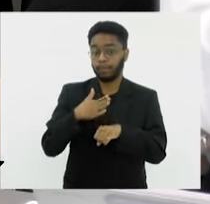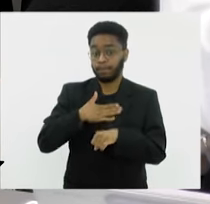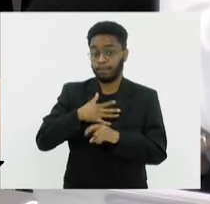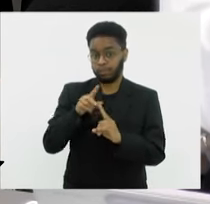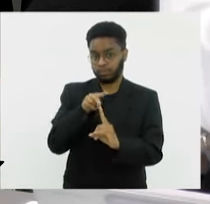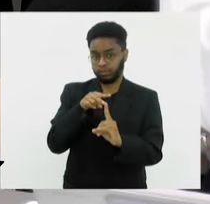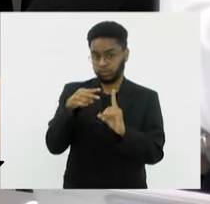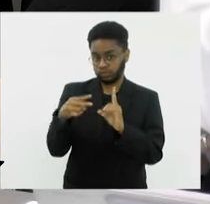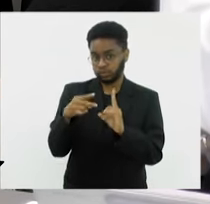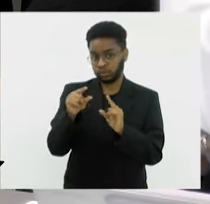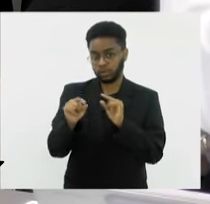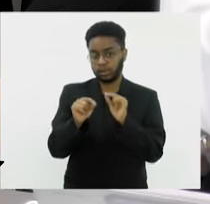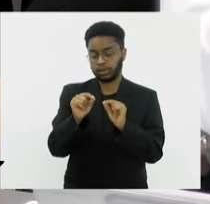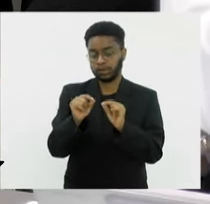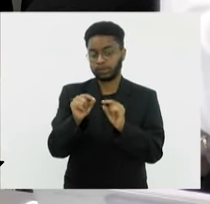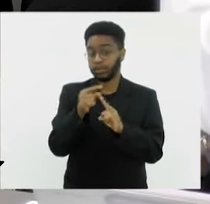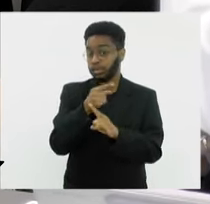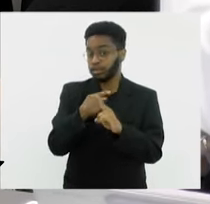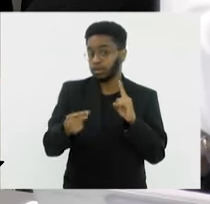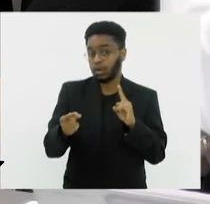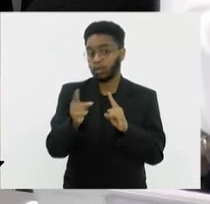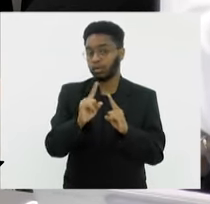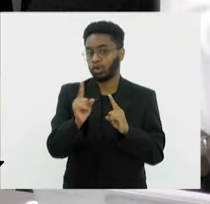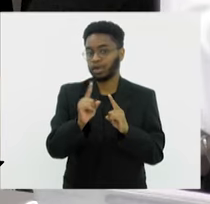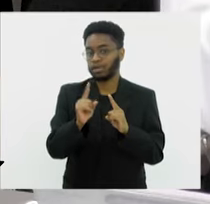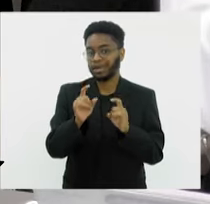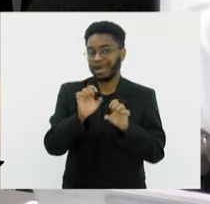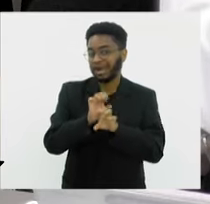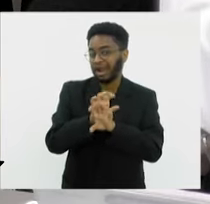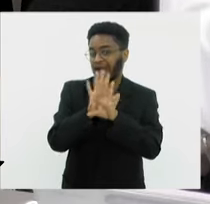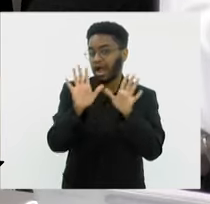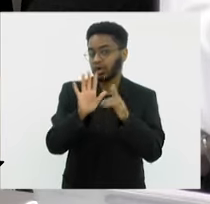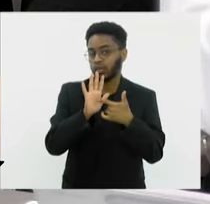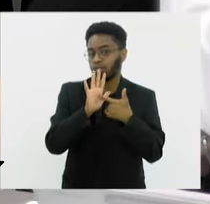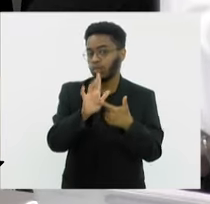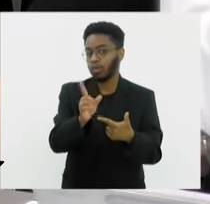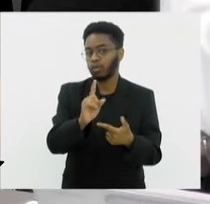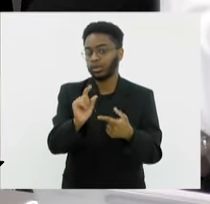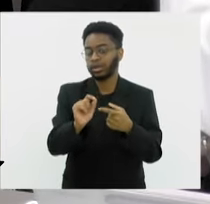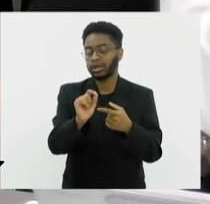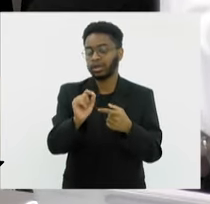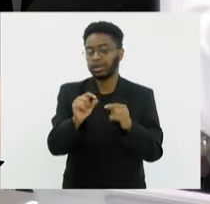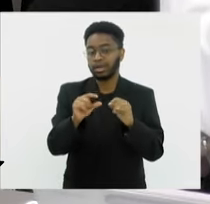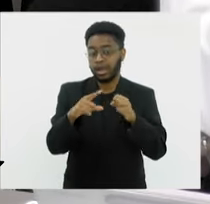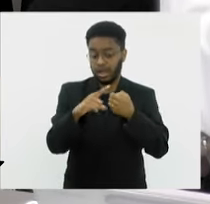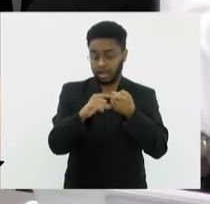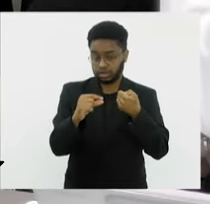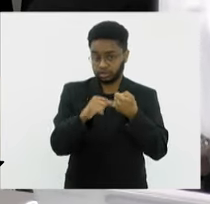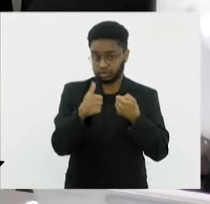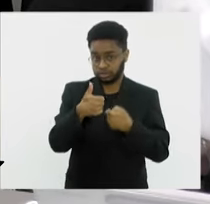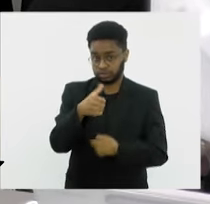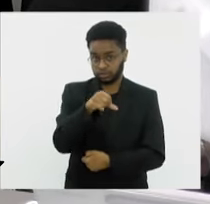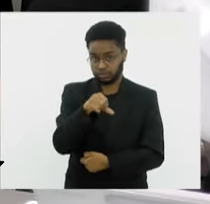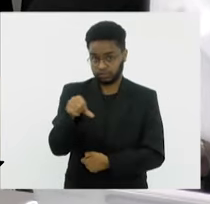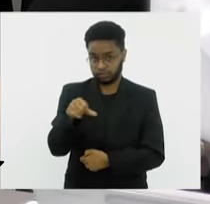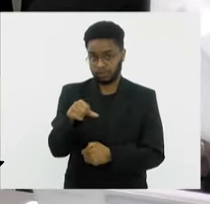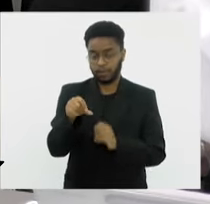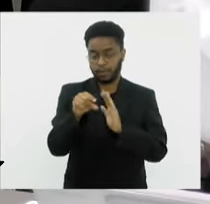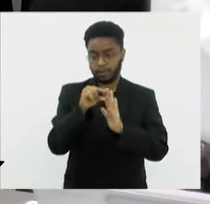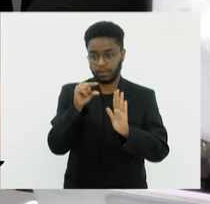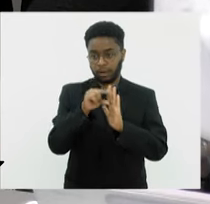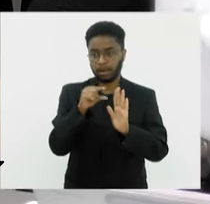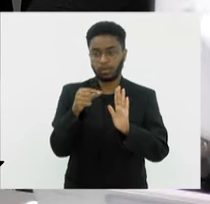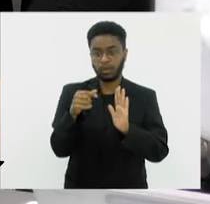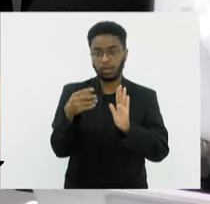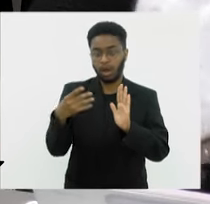entender, ela não veda expressamente, a partir do disposto no artigo 199, parágrafo